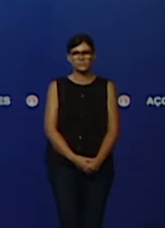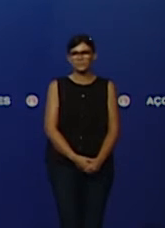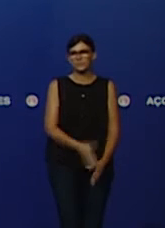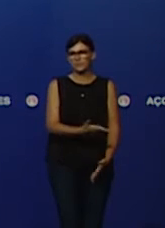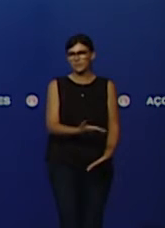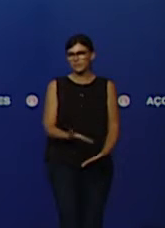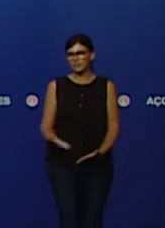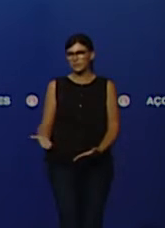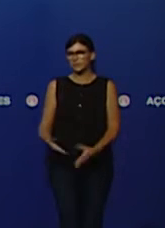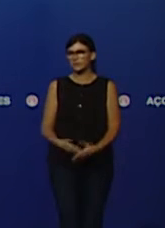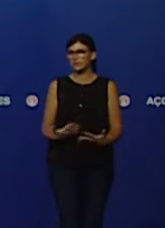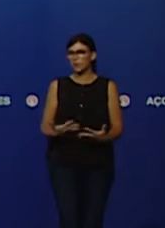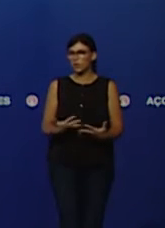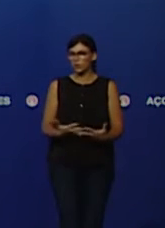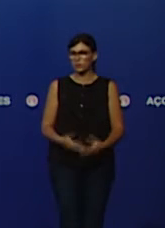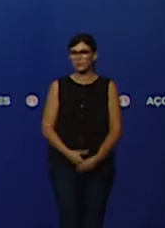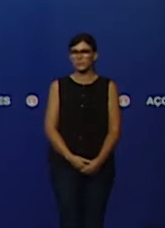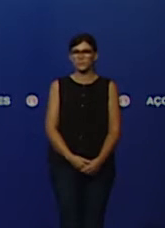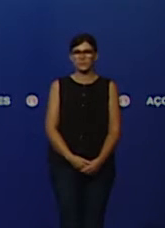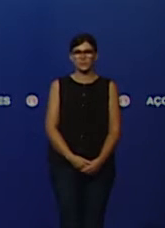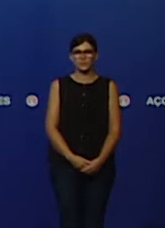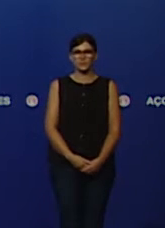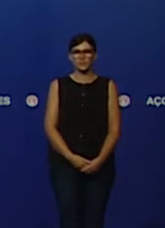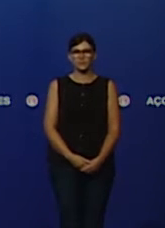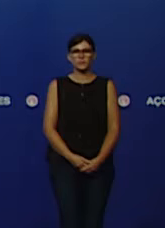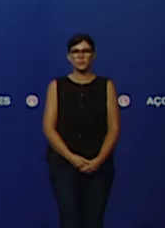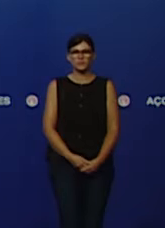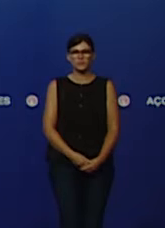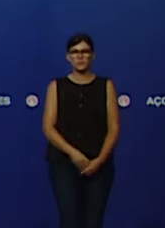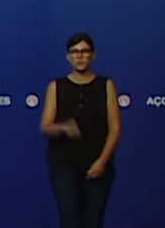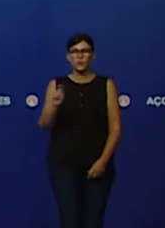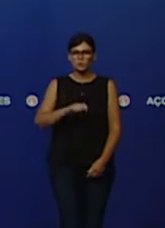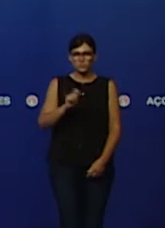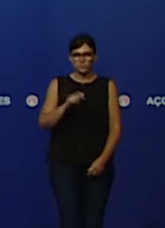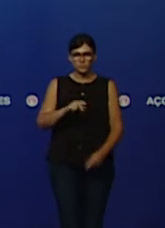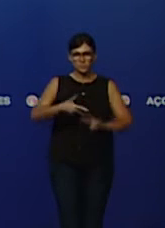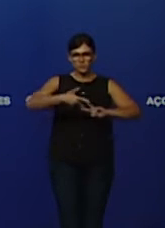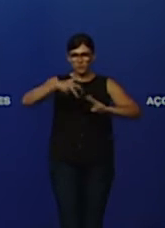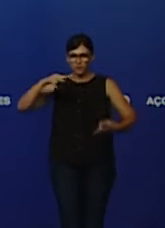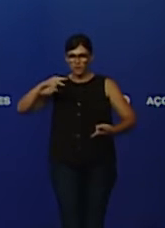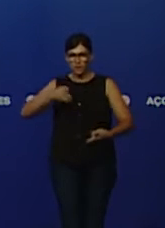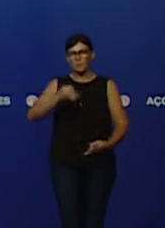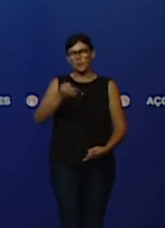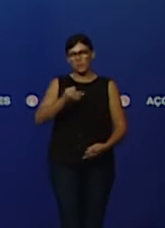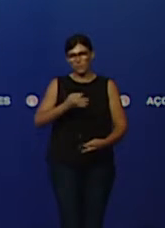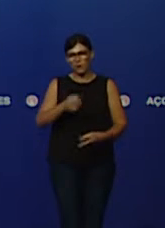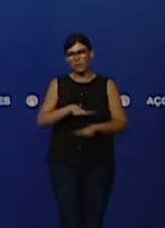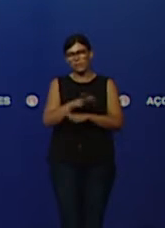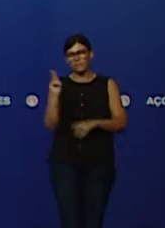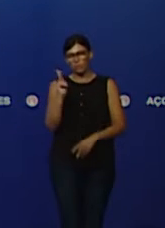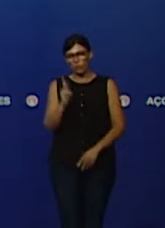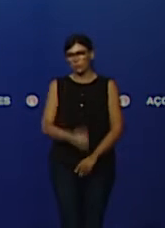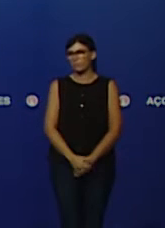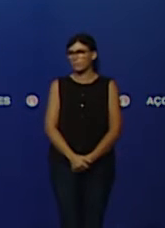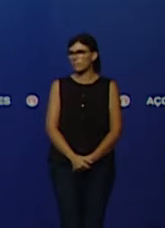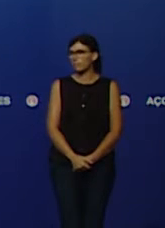Senhoras e senhores, agora convosco o Presidente da Câmara desta hospitaleira Praia da Vitória.